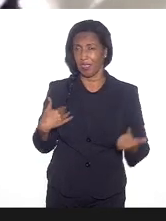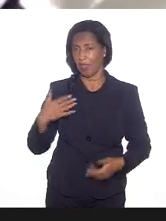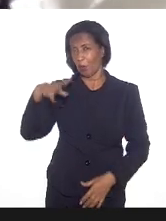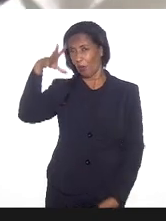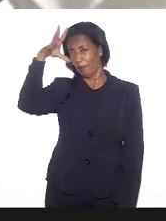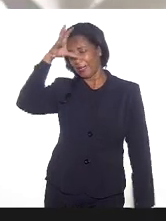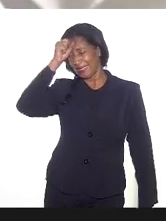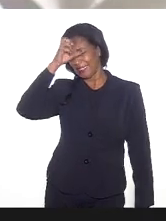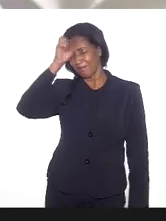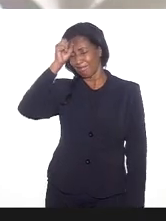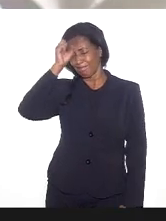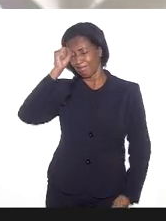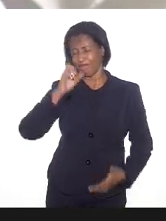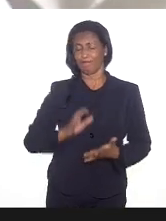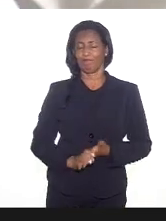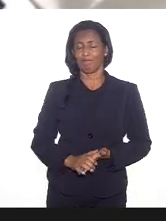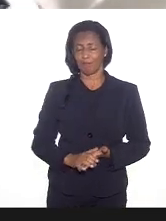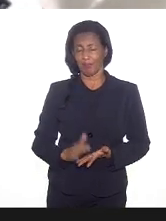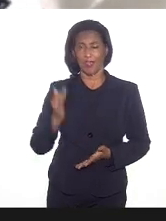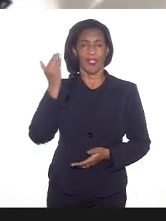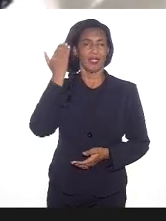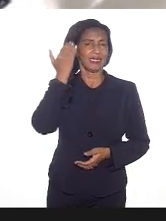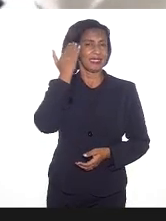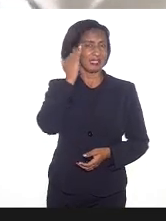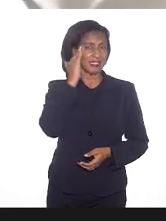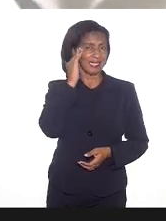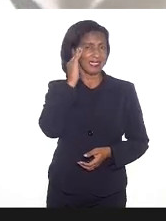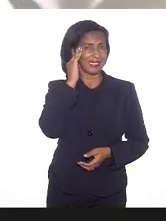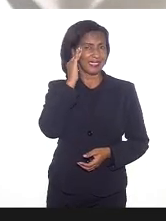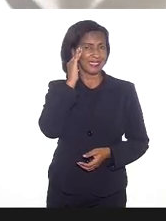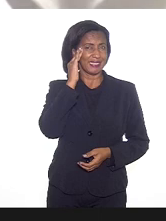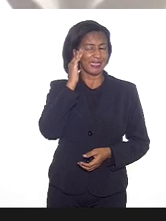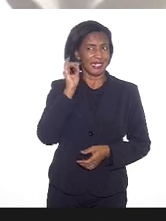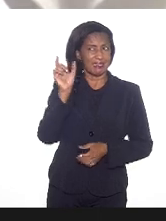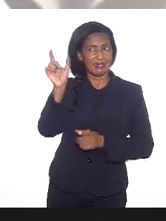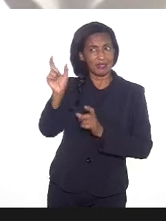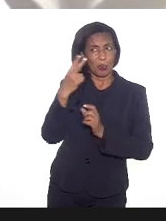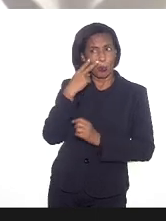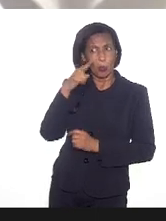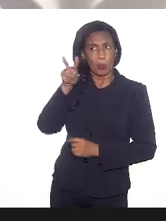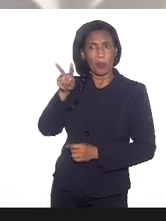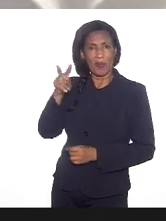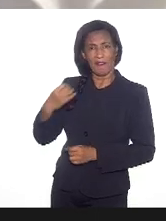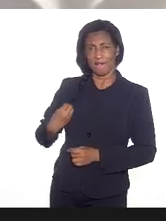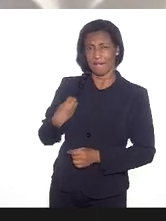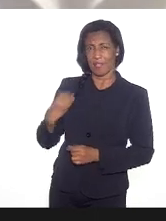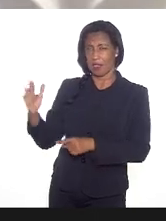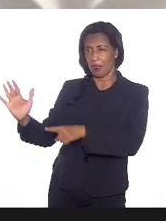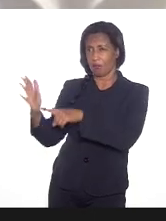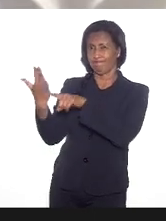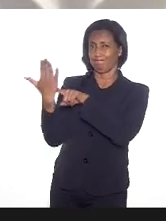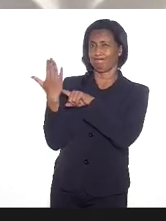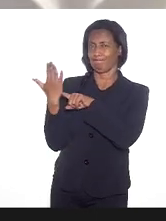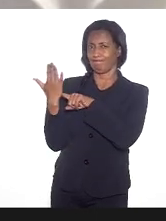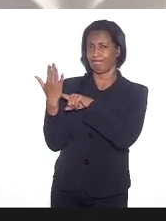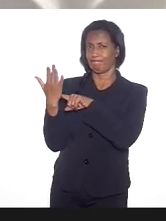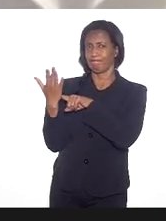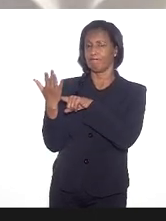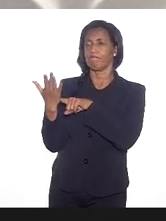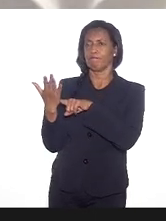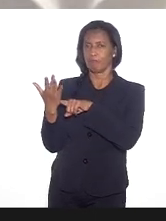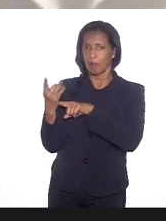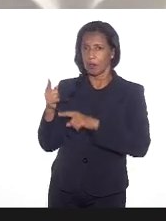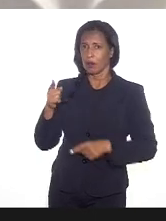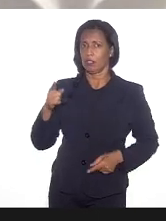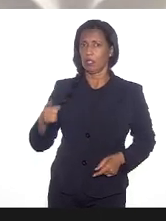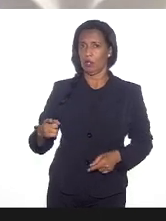aprendi a entender os sinais que a vida me deu. E olha, o